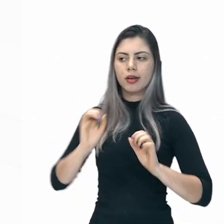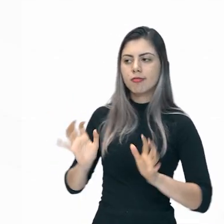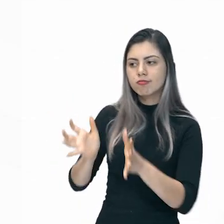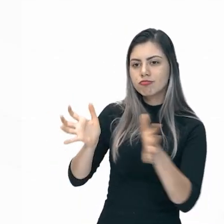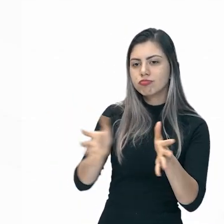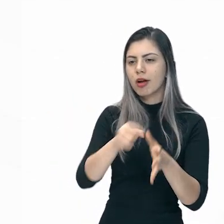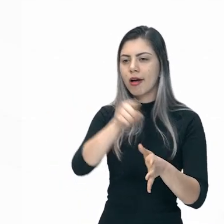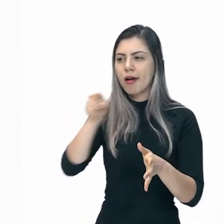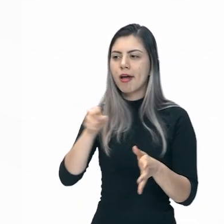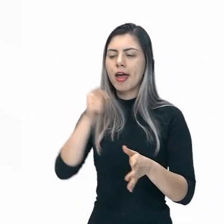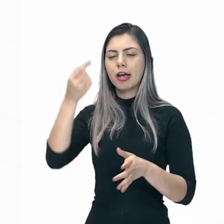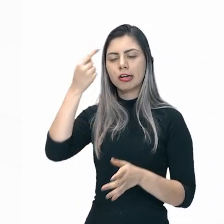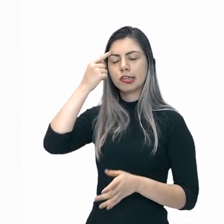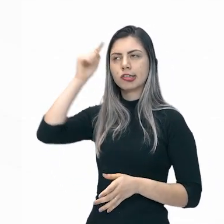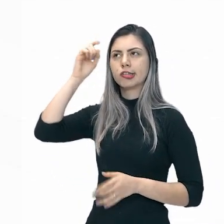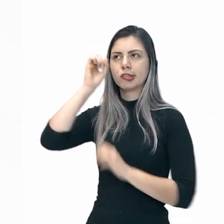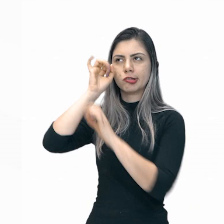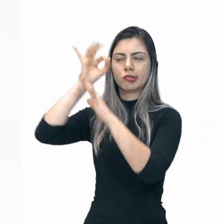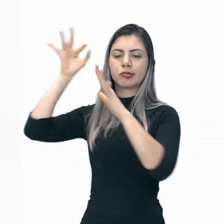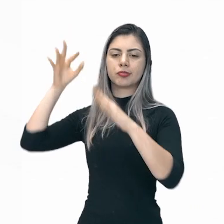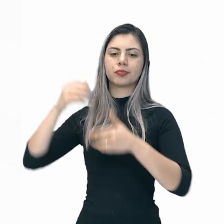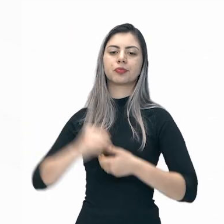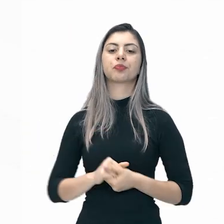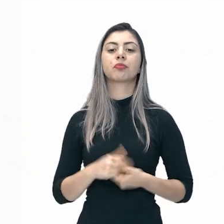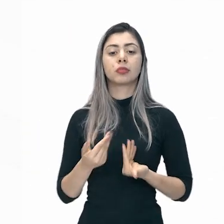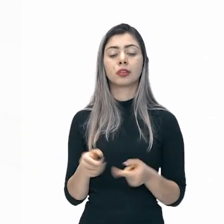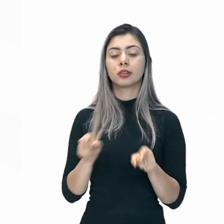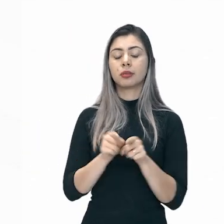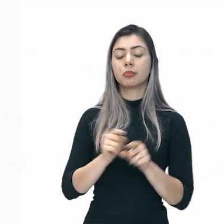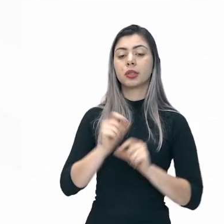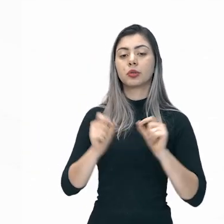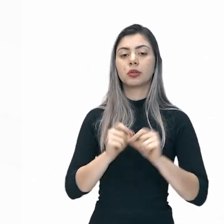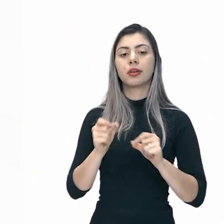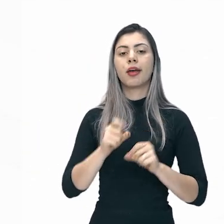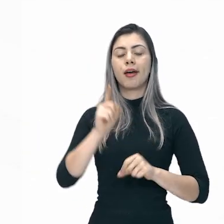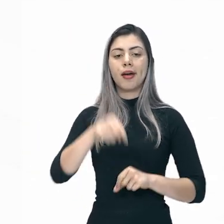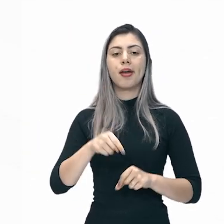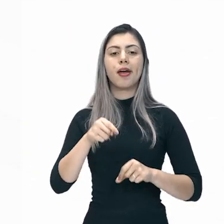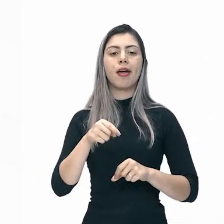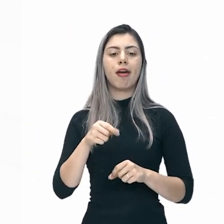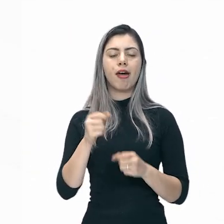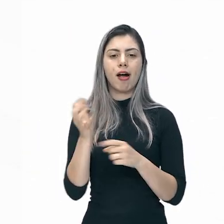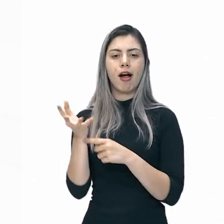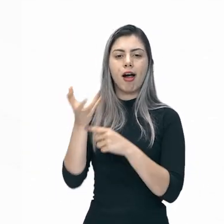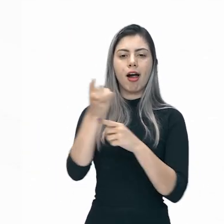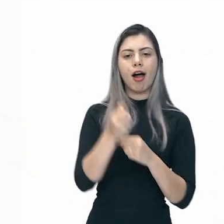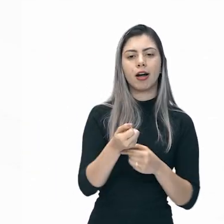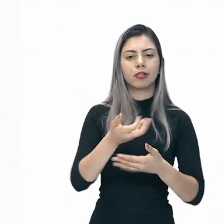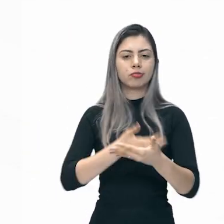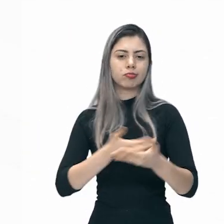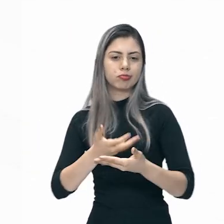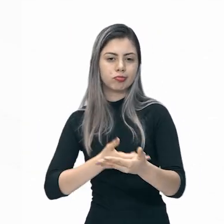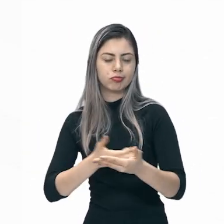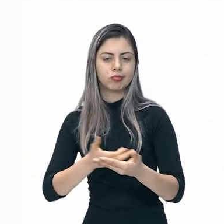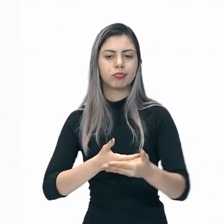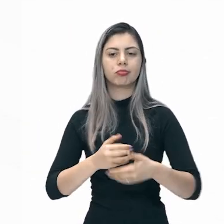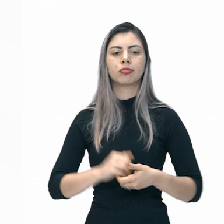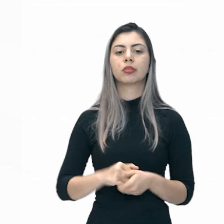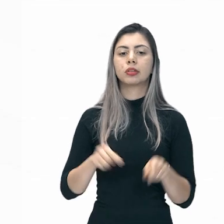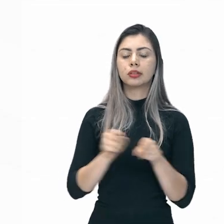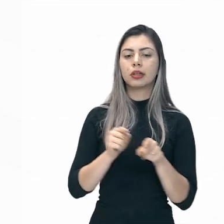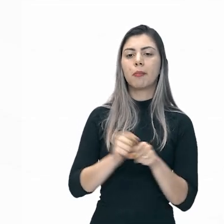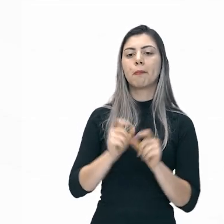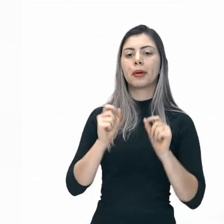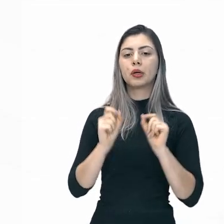e a criatividade. Nós temos, então, artes visuais interativas, que é o quê? Relação da arte interativa à